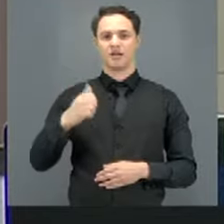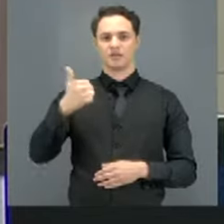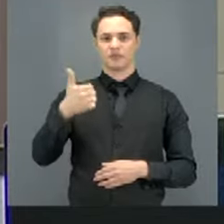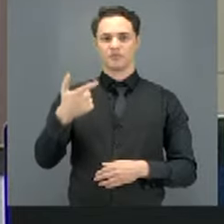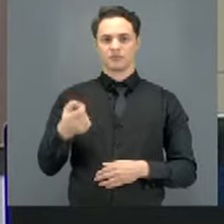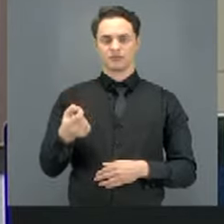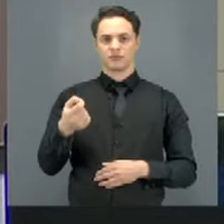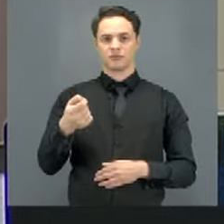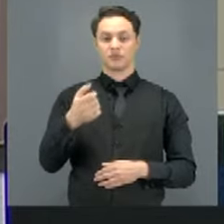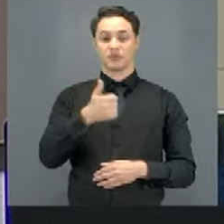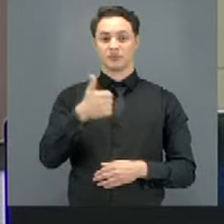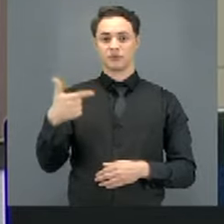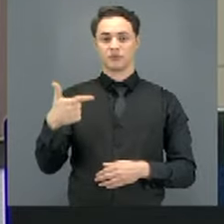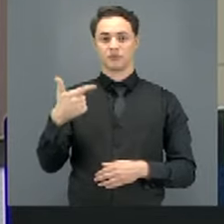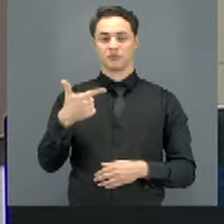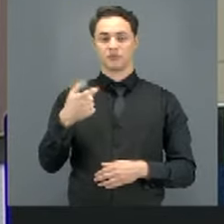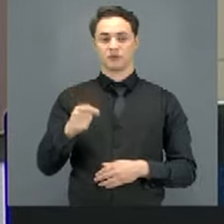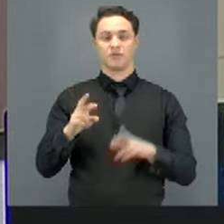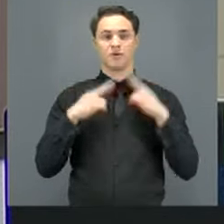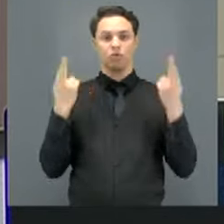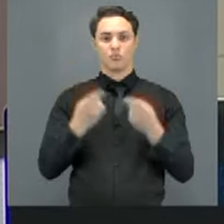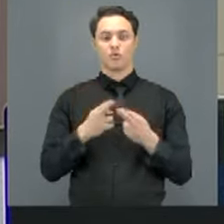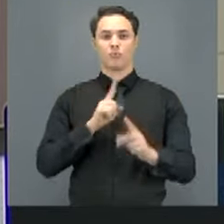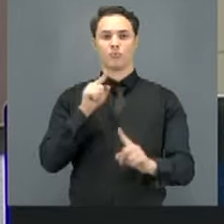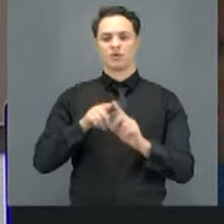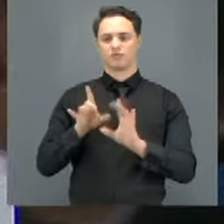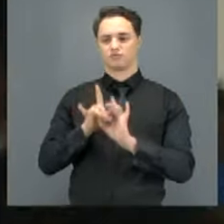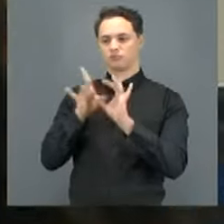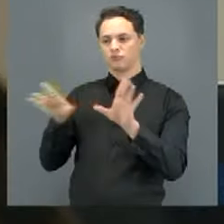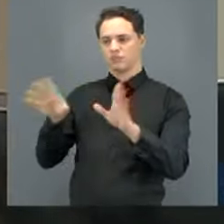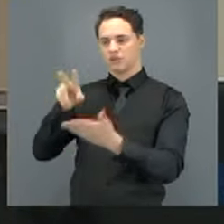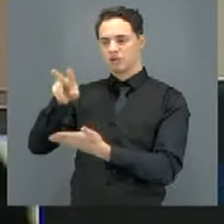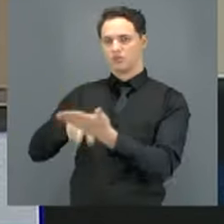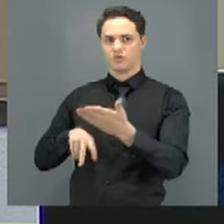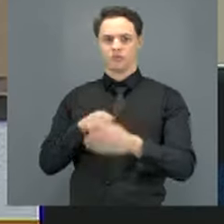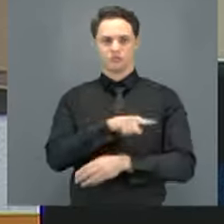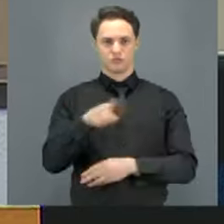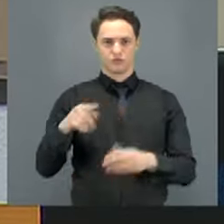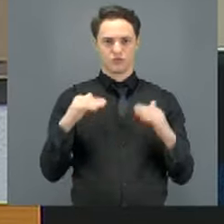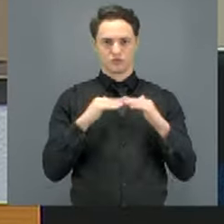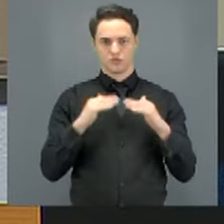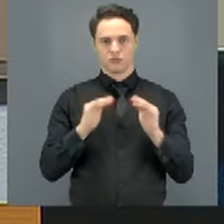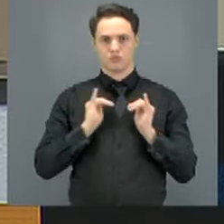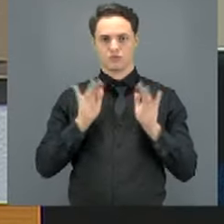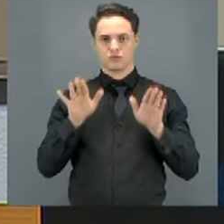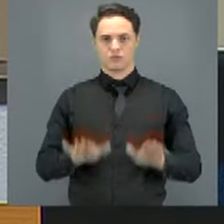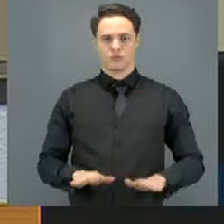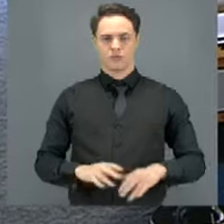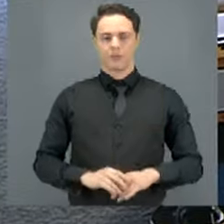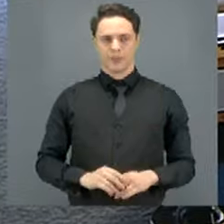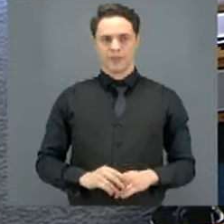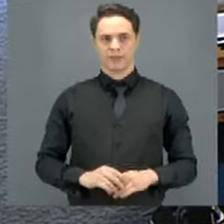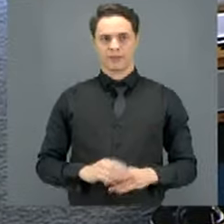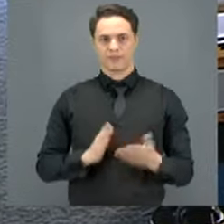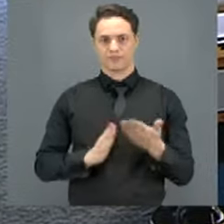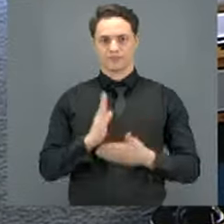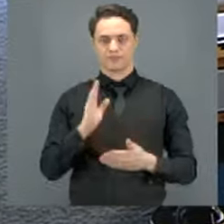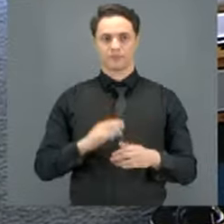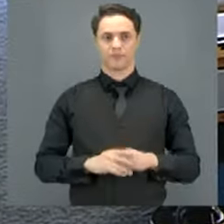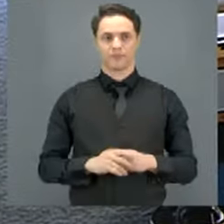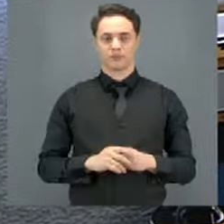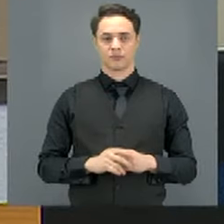12ª, 21ª reuniões, solicitando a dispensa de suas leituras. Os senhores parlamentares que aprovam, permaneçam como se encontram.